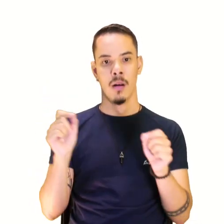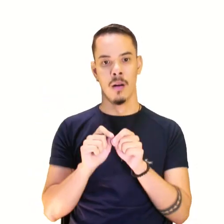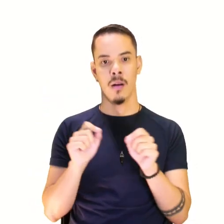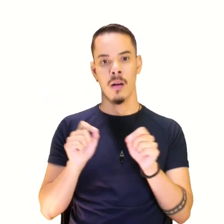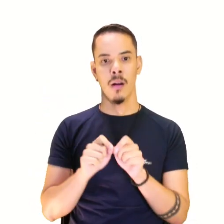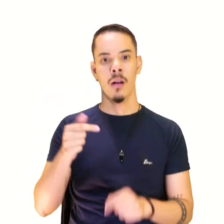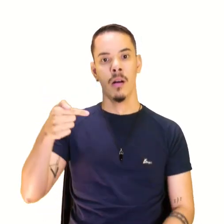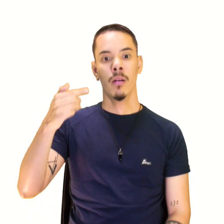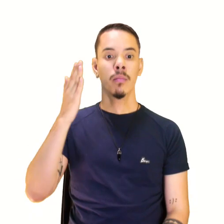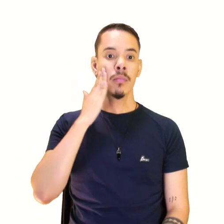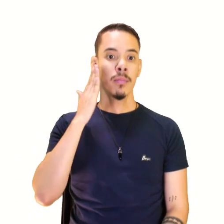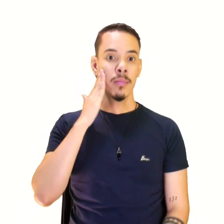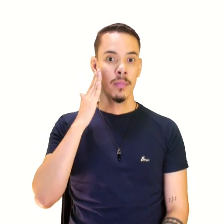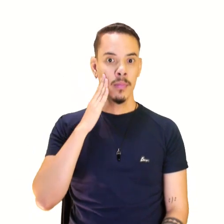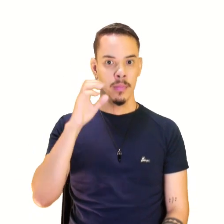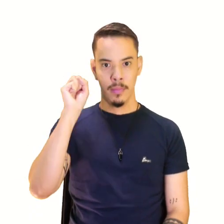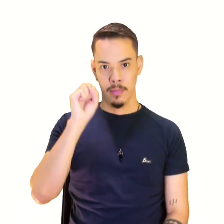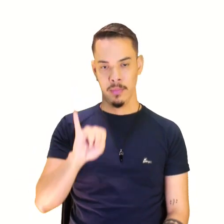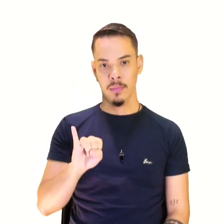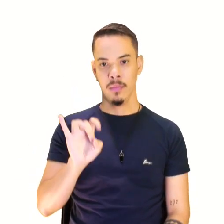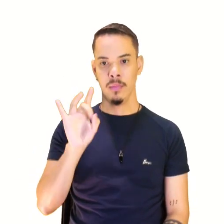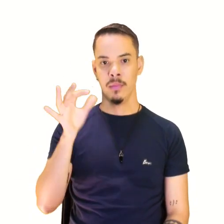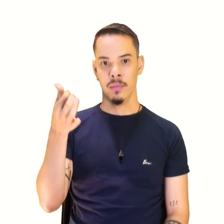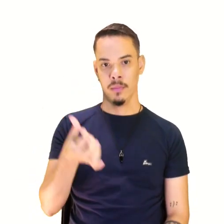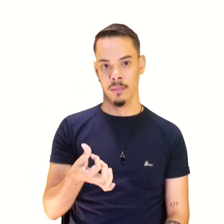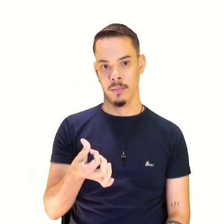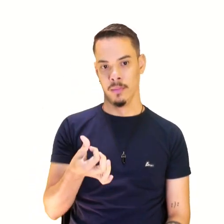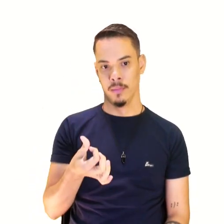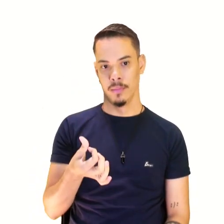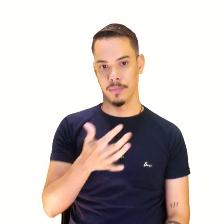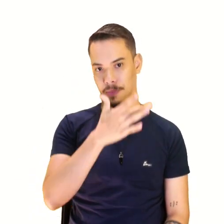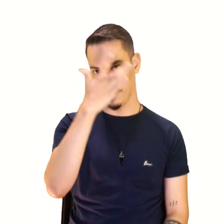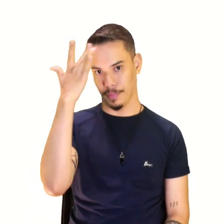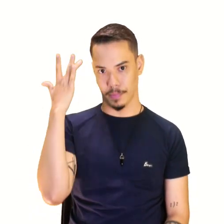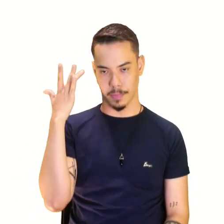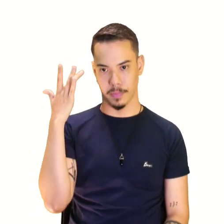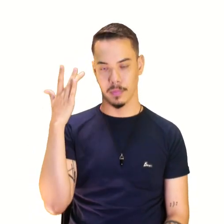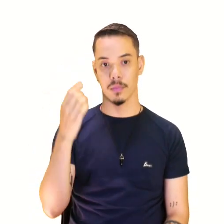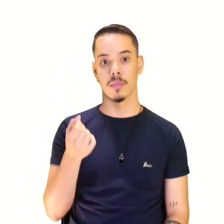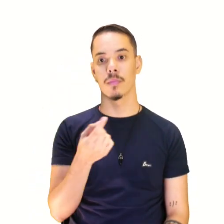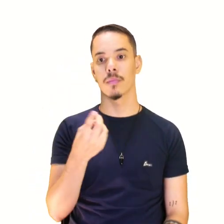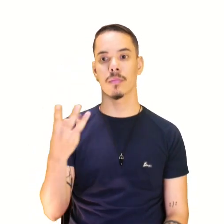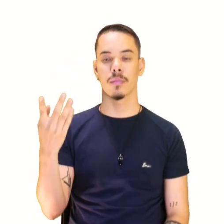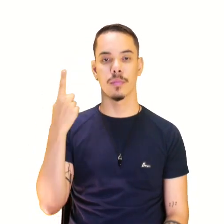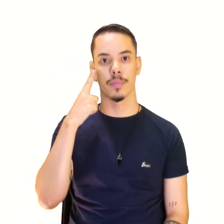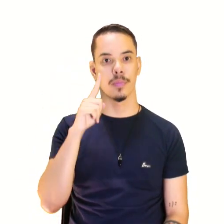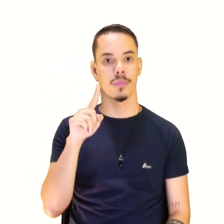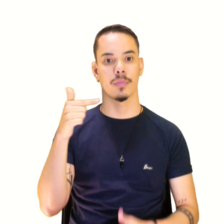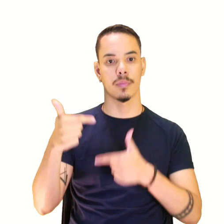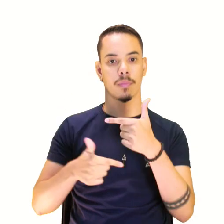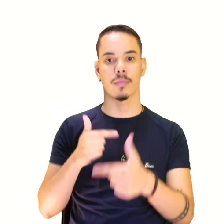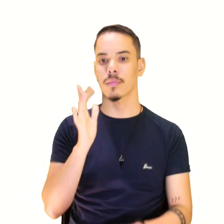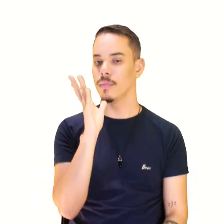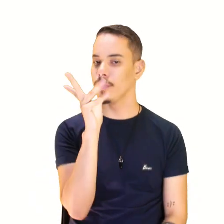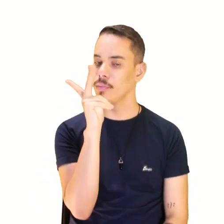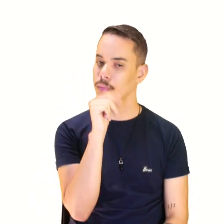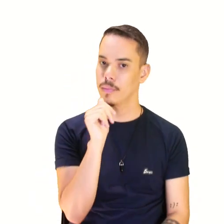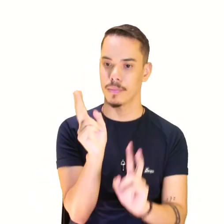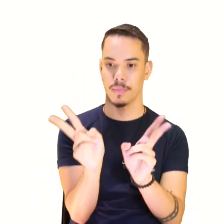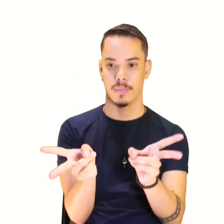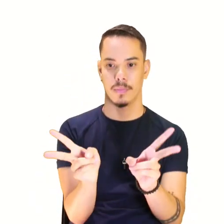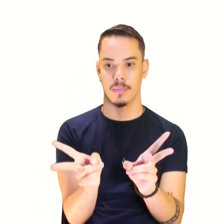7 dias. Se fossem apenas 6 pessoas trabalhando, quantos dias levariam para realizar a